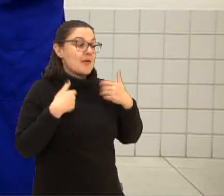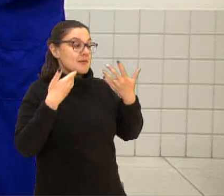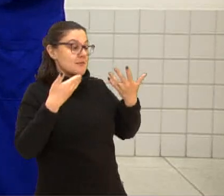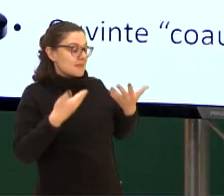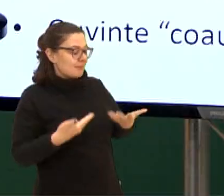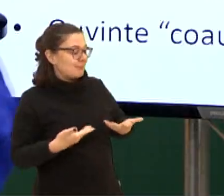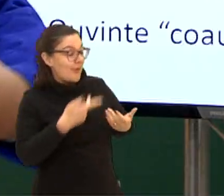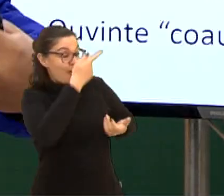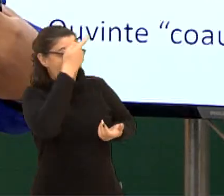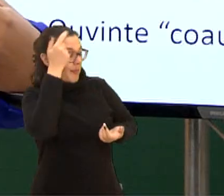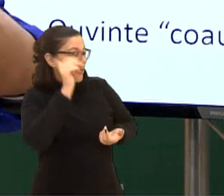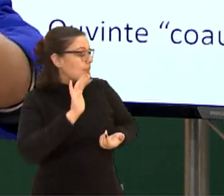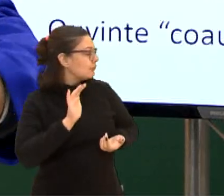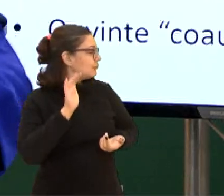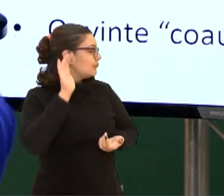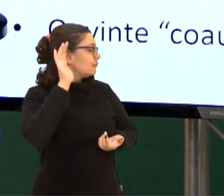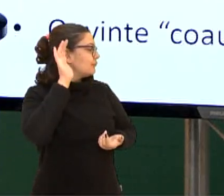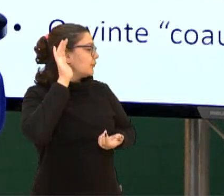esteja ouvindo